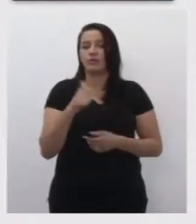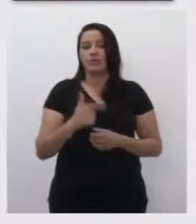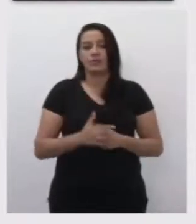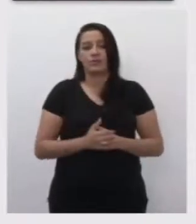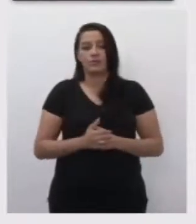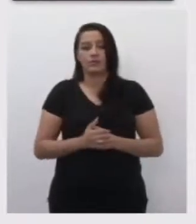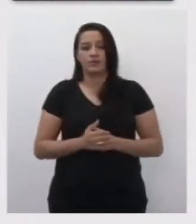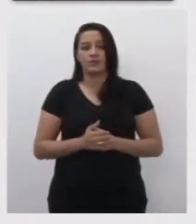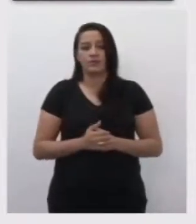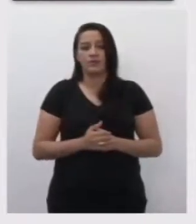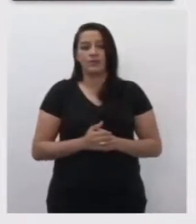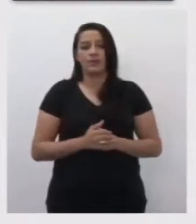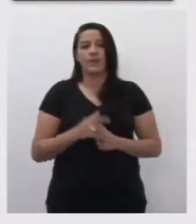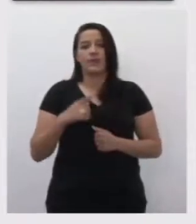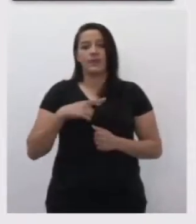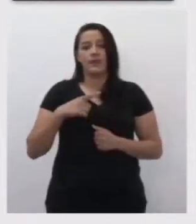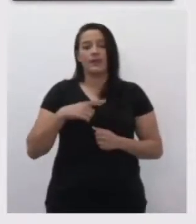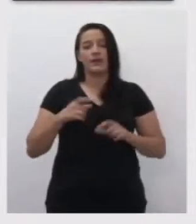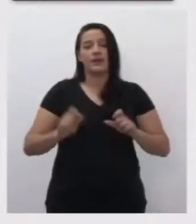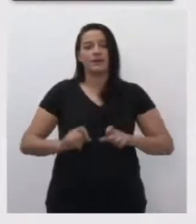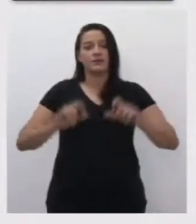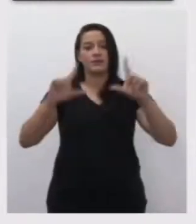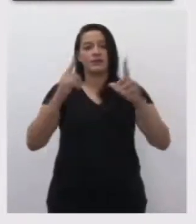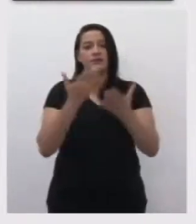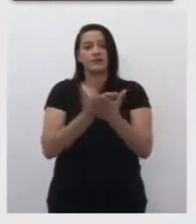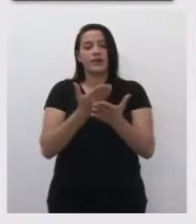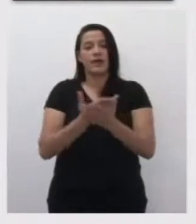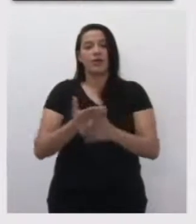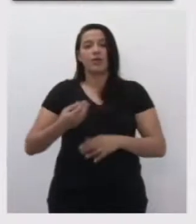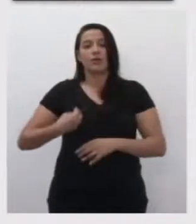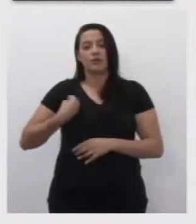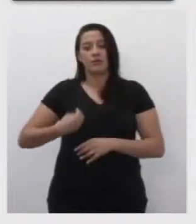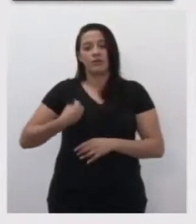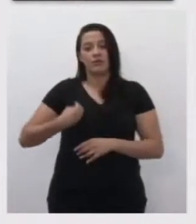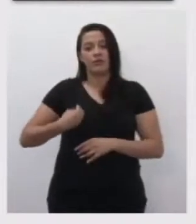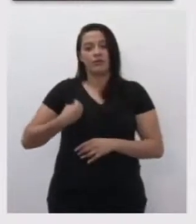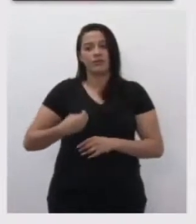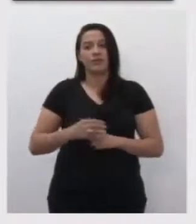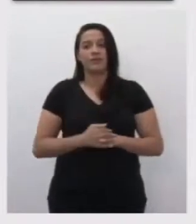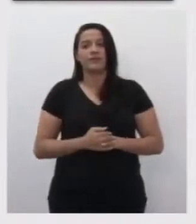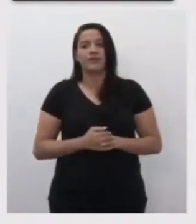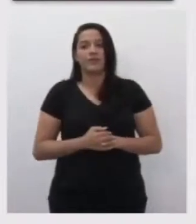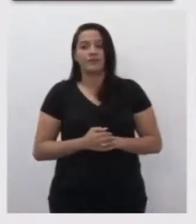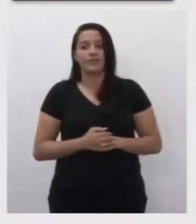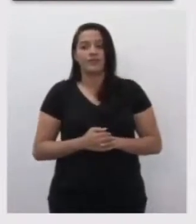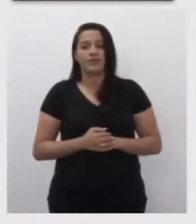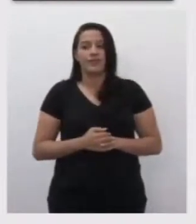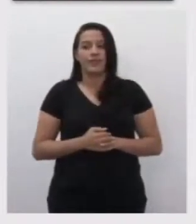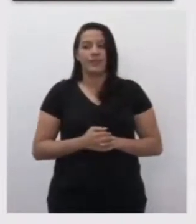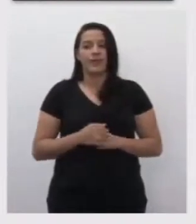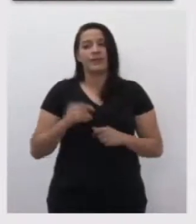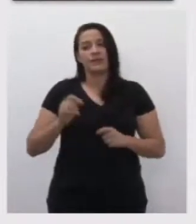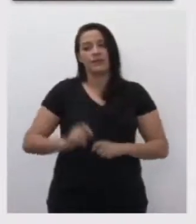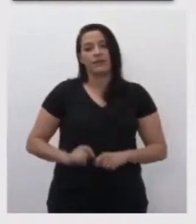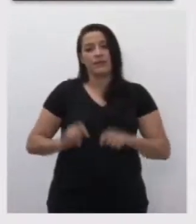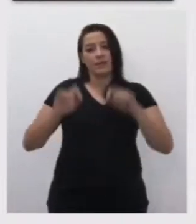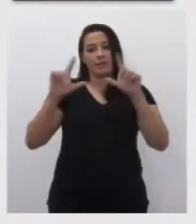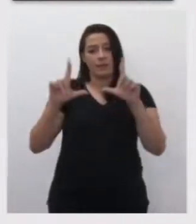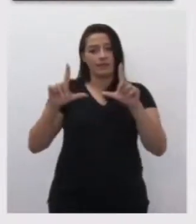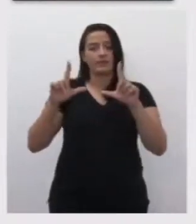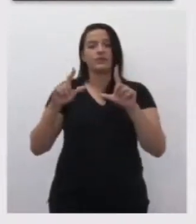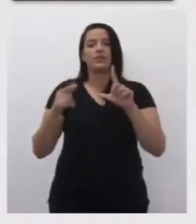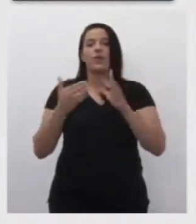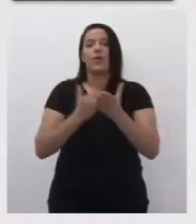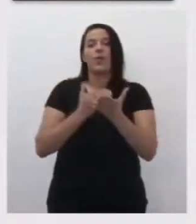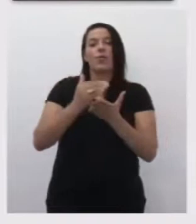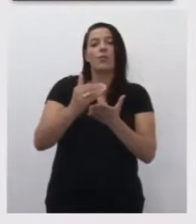projeto é uma doação, as aulas ao vivo, elas têm um custo incremental, né, grande, que complica. Então, essa página inicial, ela tem, né,